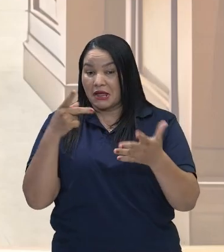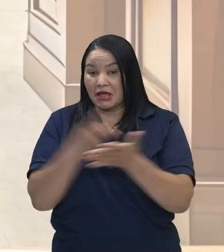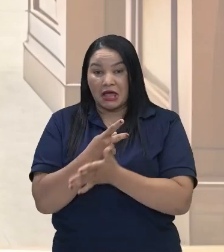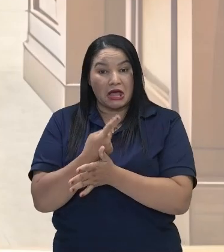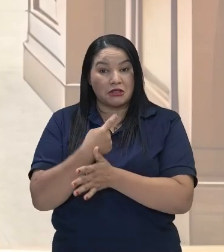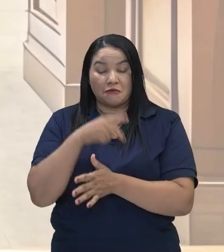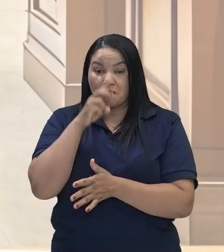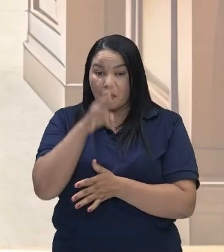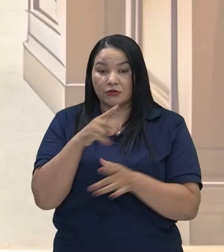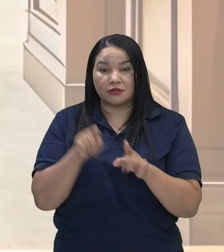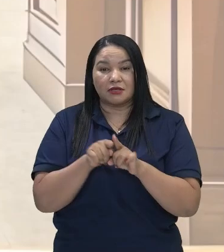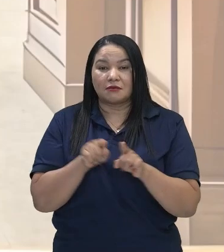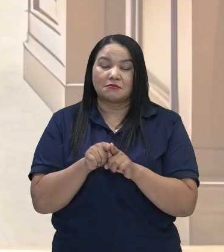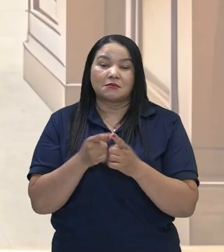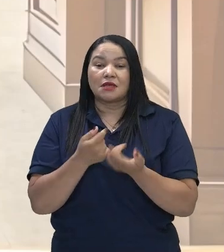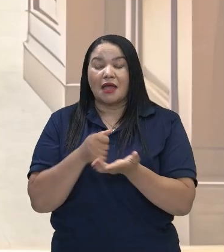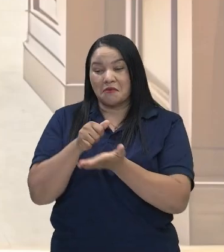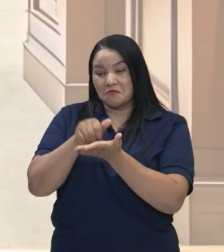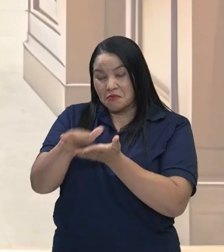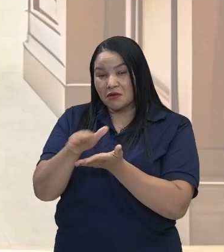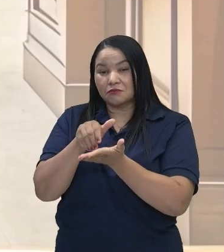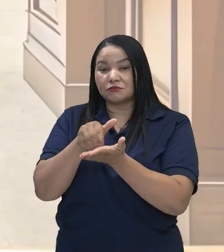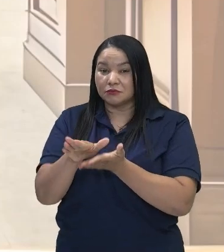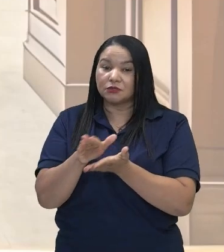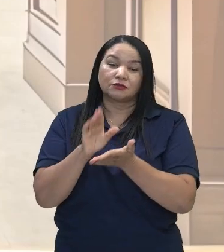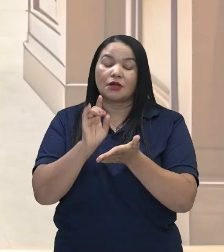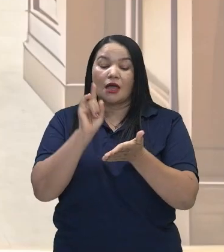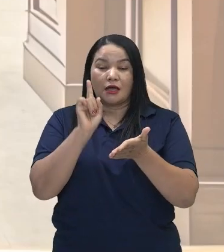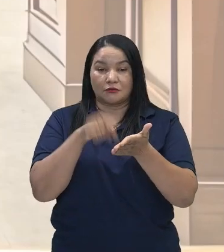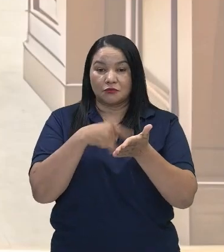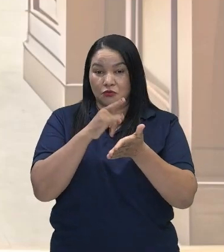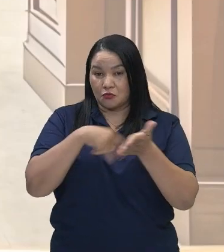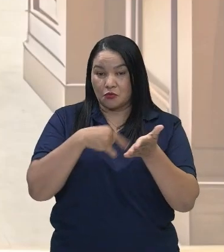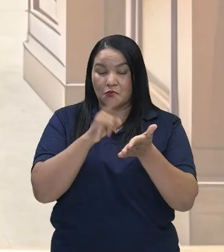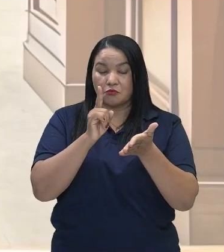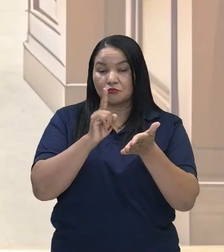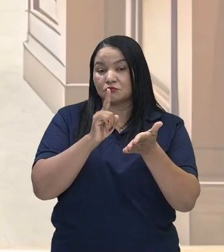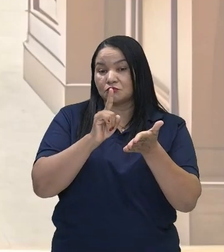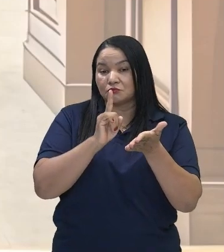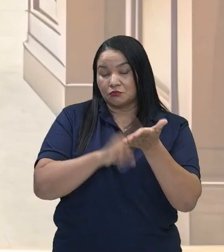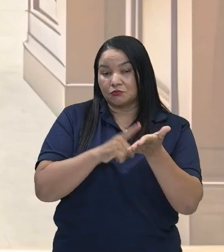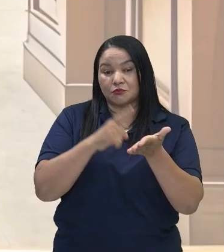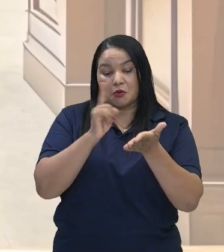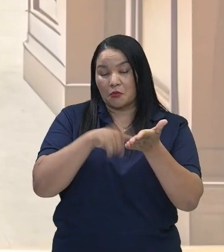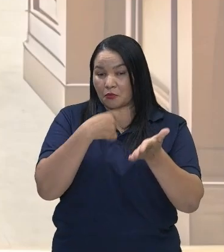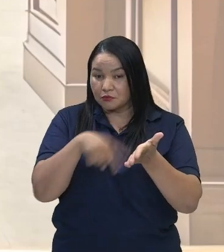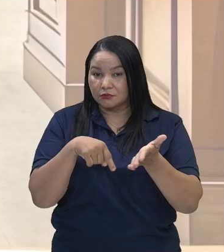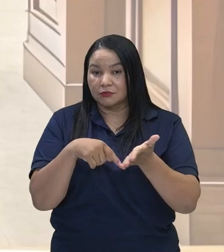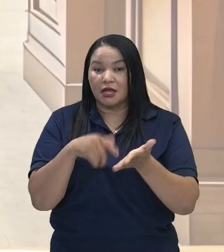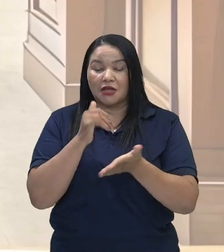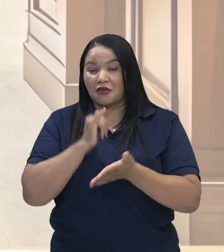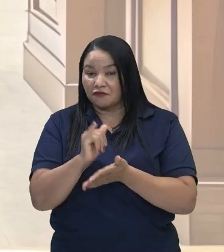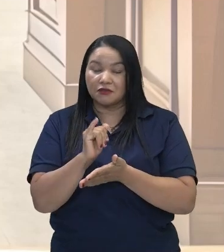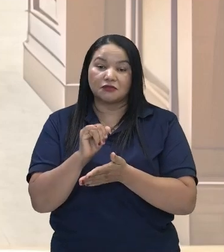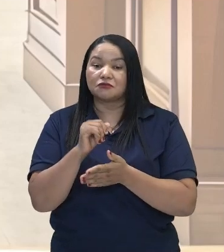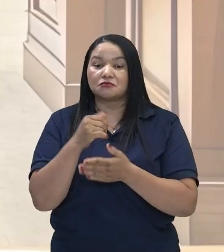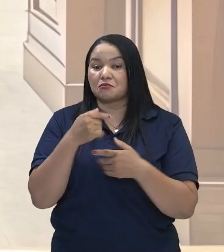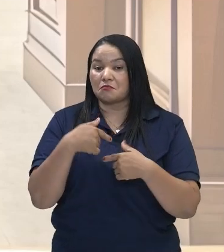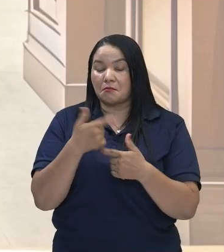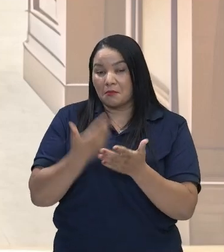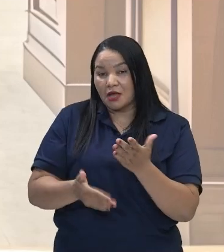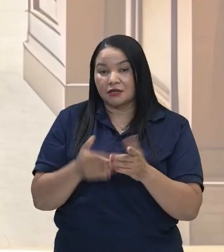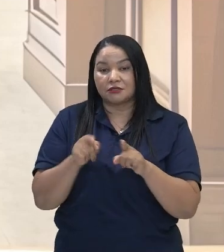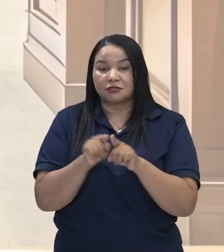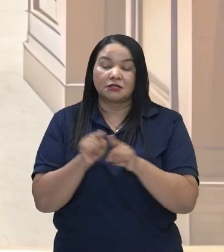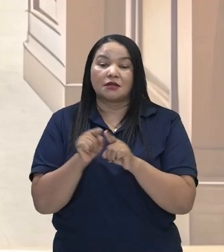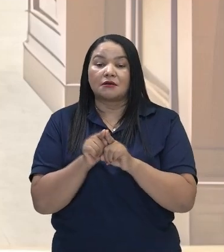que justifica a rescisão imediata do contrato de trabalho, sem direito a aviso prévio, 13º proporcional,